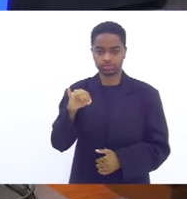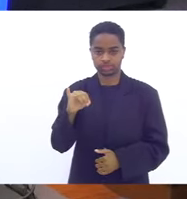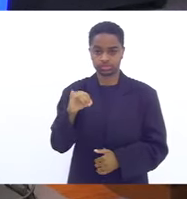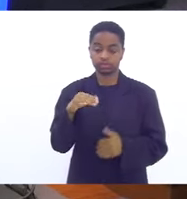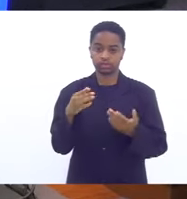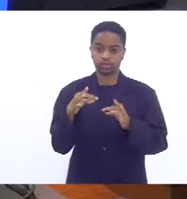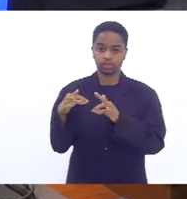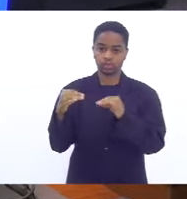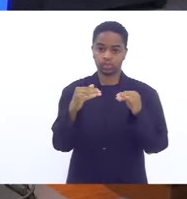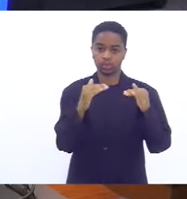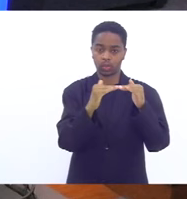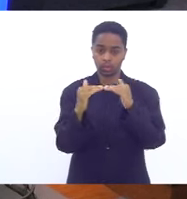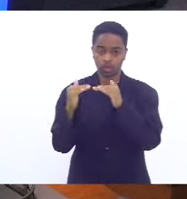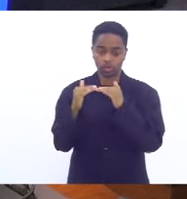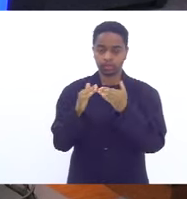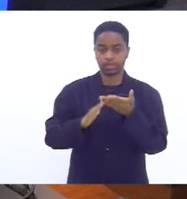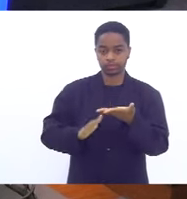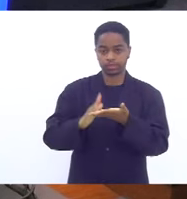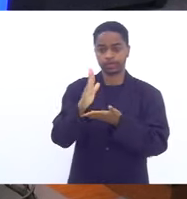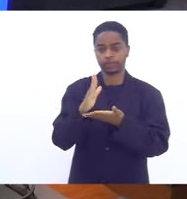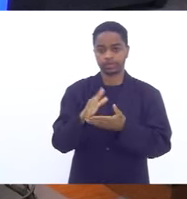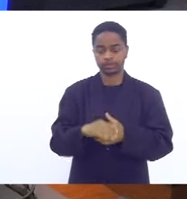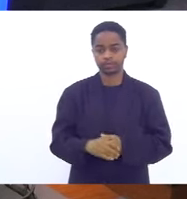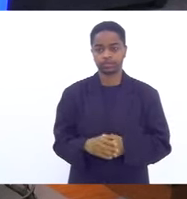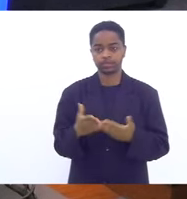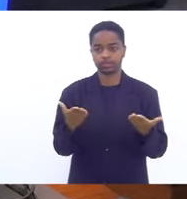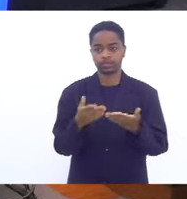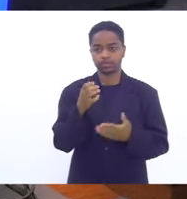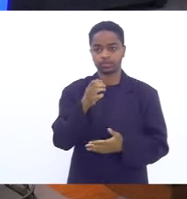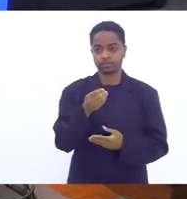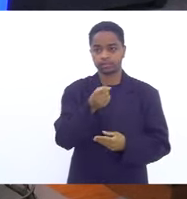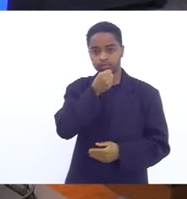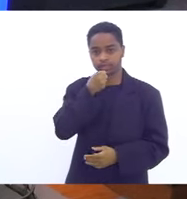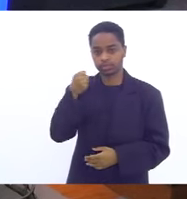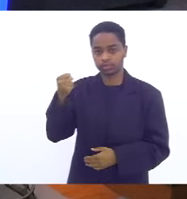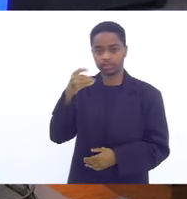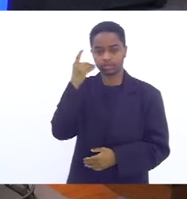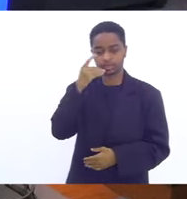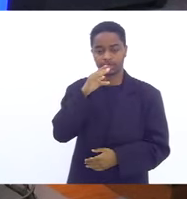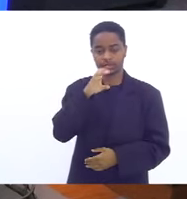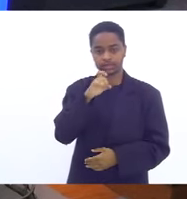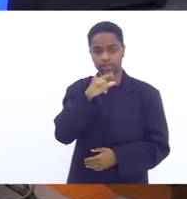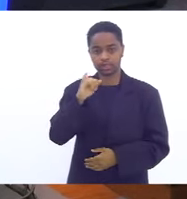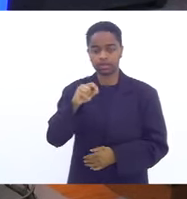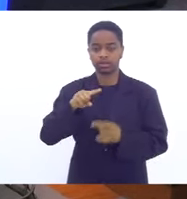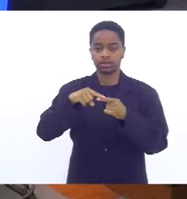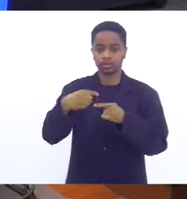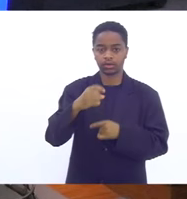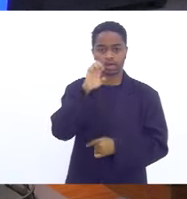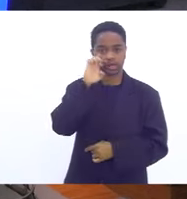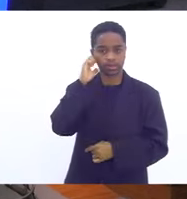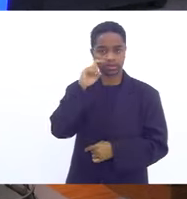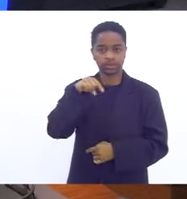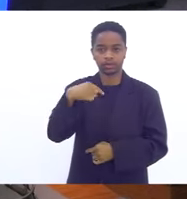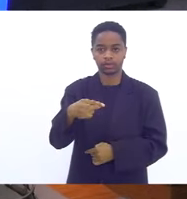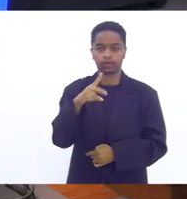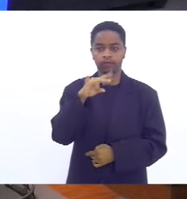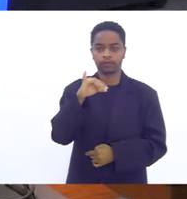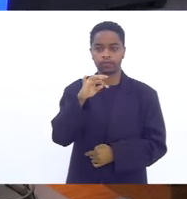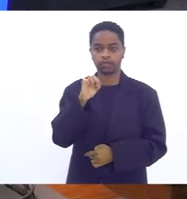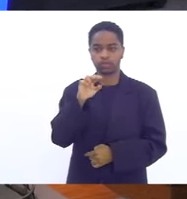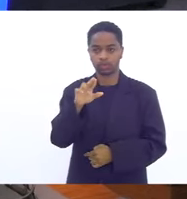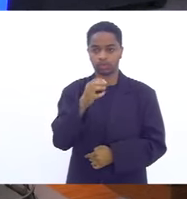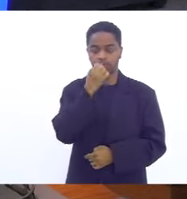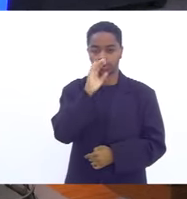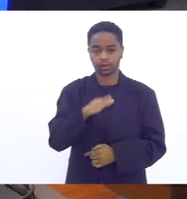Por unanimidade, aprovados os encaminhamentos. Passo a palavra para a deputada Célia Jordão, depois para a deputada Élica e deputado Vitor Júnior. Bom, uma